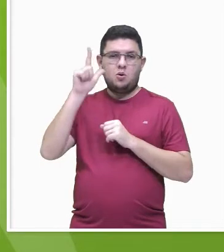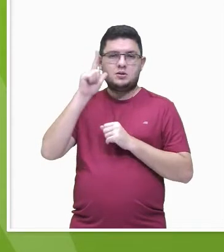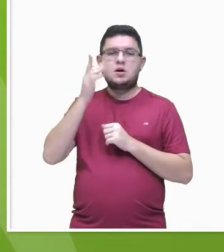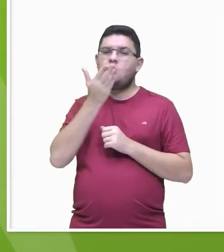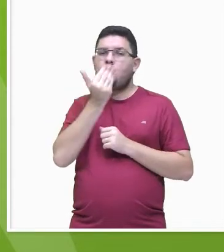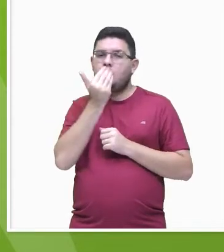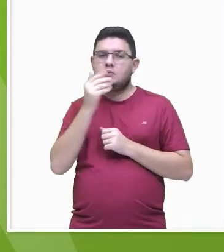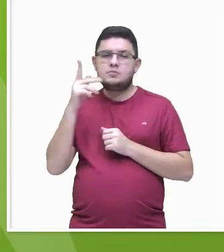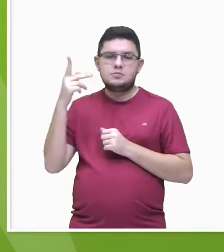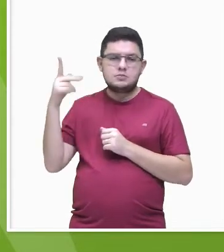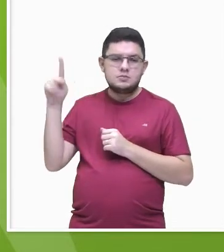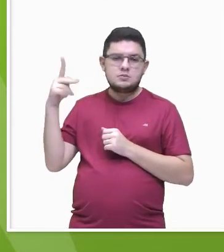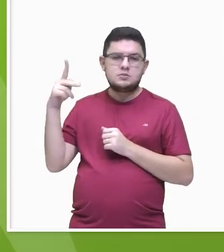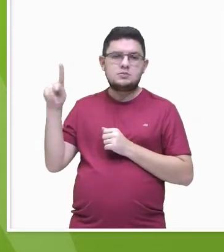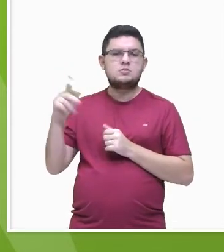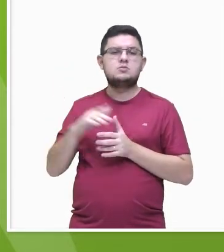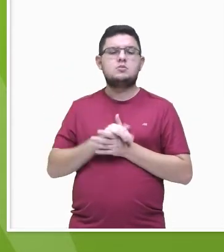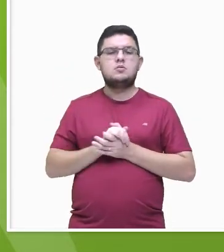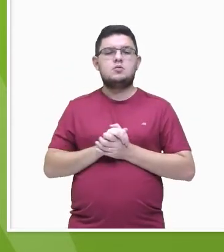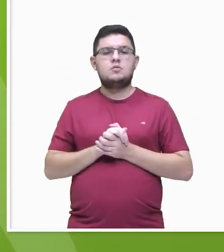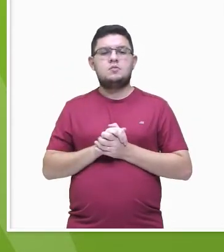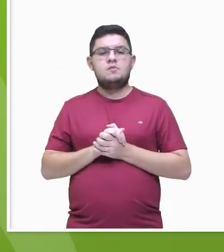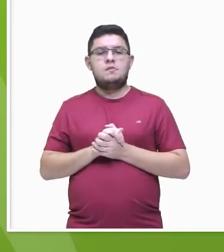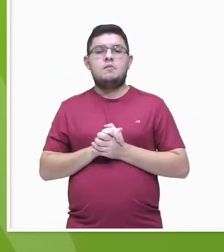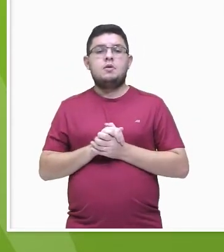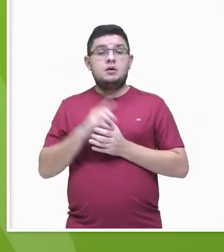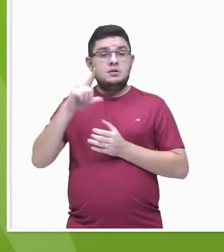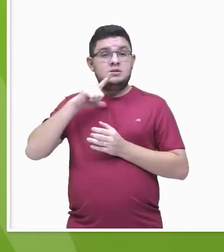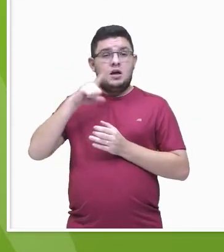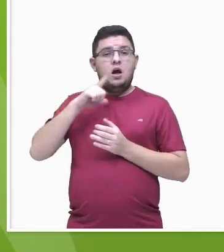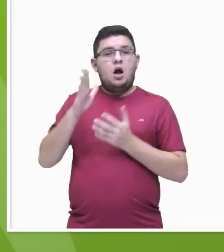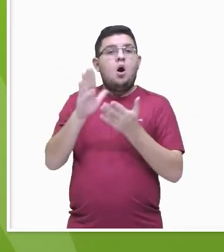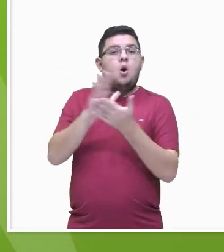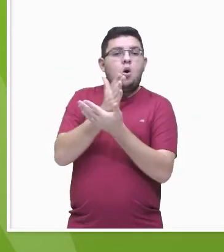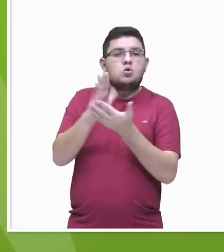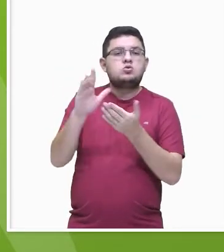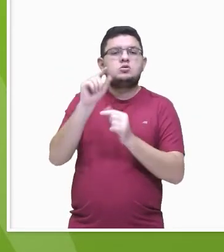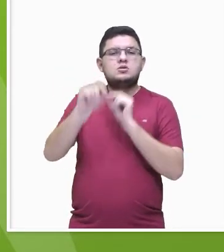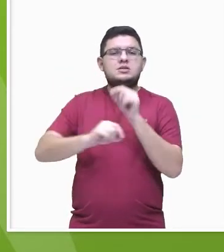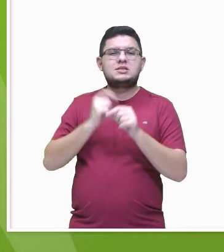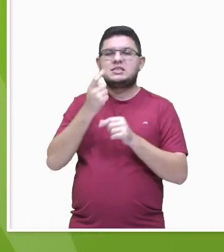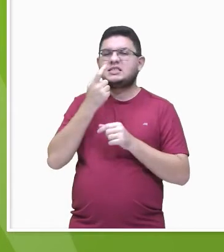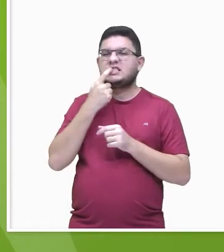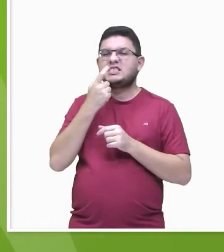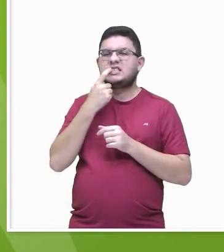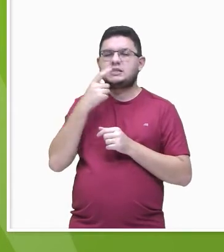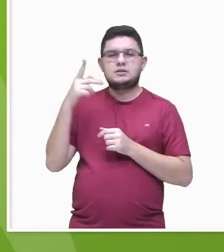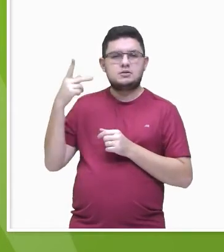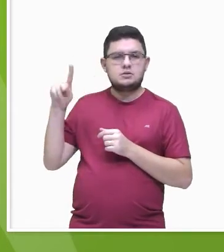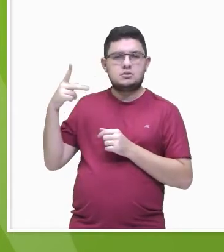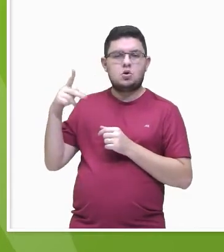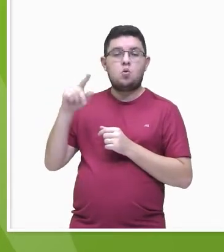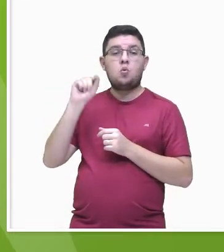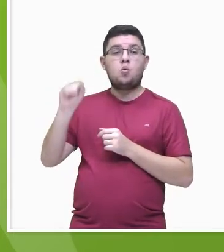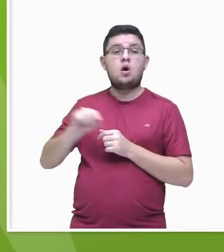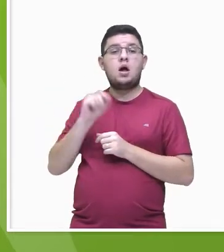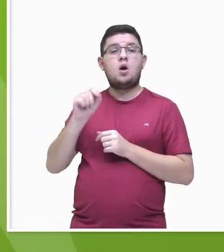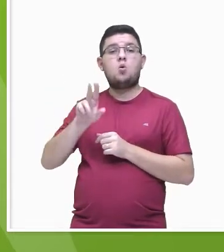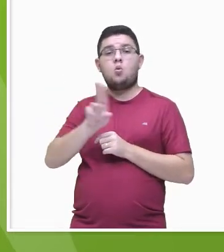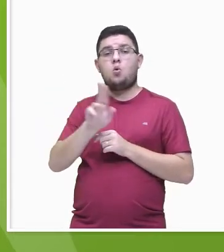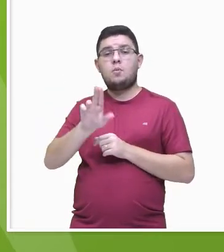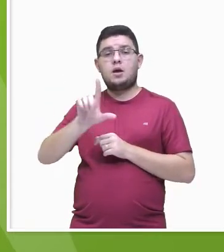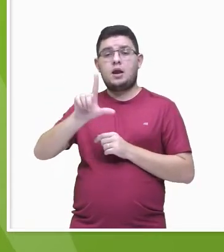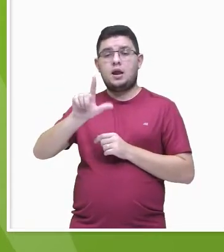boca, próximo à região da boca, ele vai ter alguns dentes, né, que é a chamada lanterna de Aristóteles, né, porque